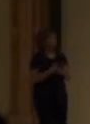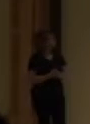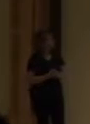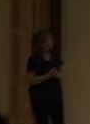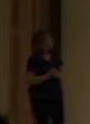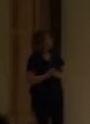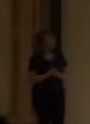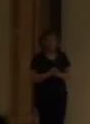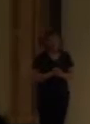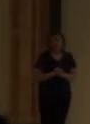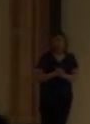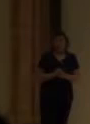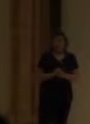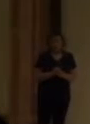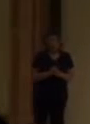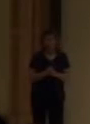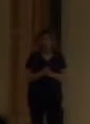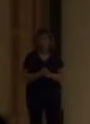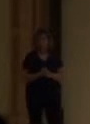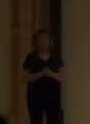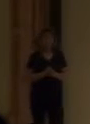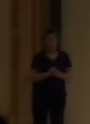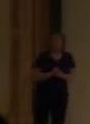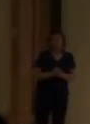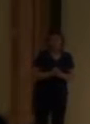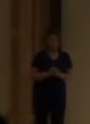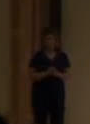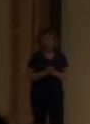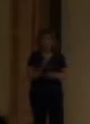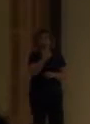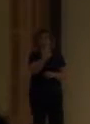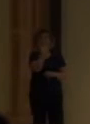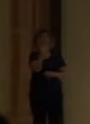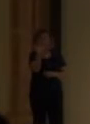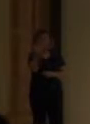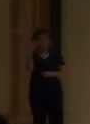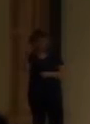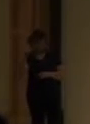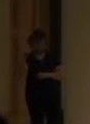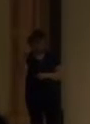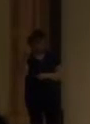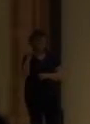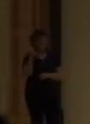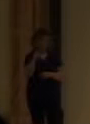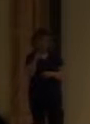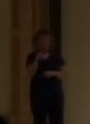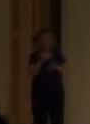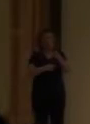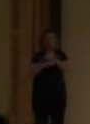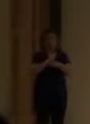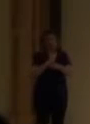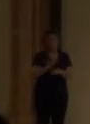caso, é ainda em 1501, creio, que um pintor português,